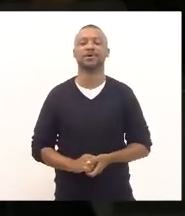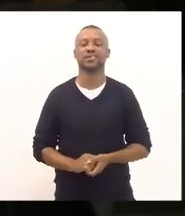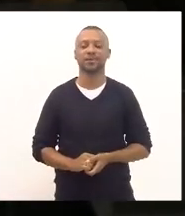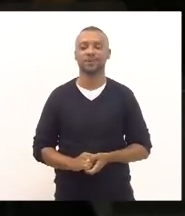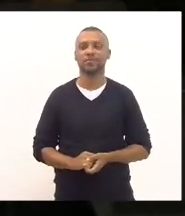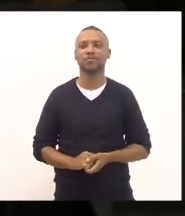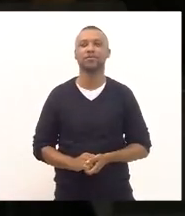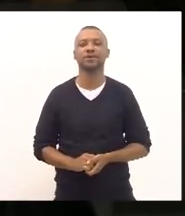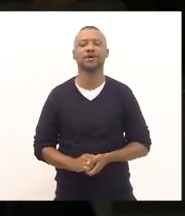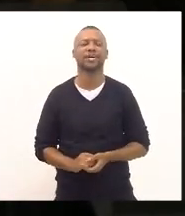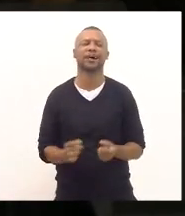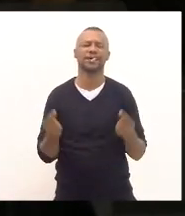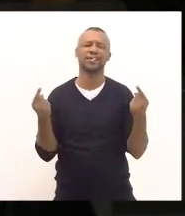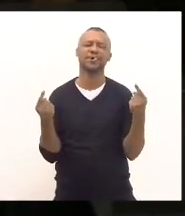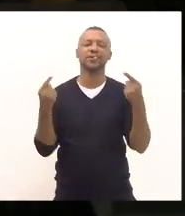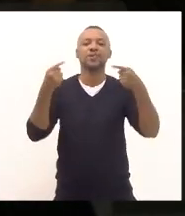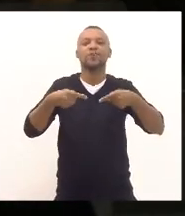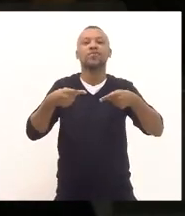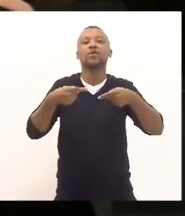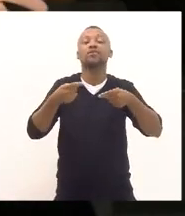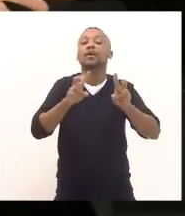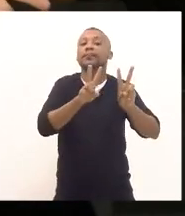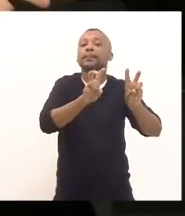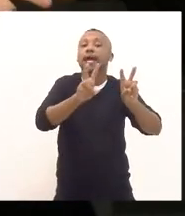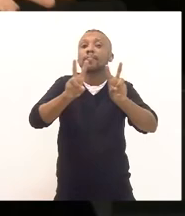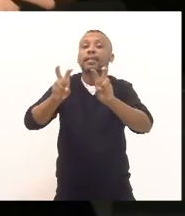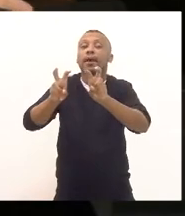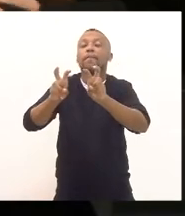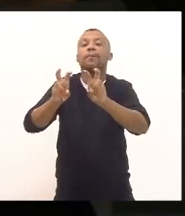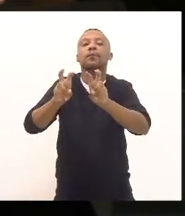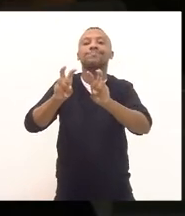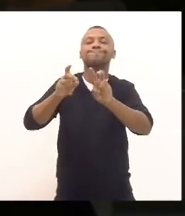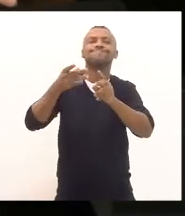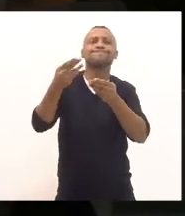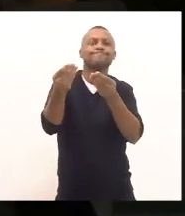um confronto de assuntos quase